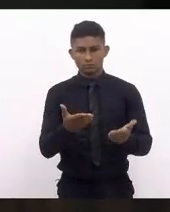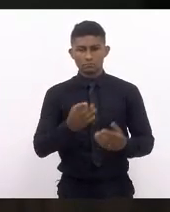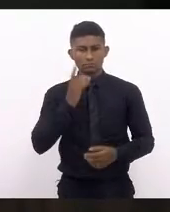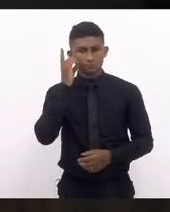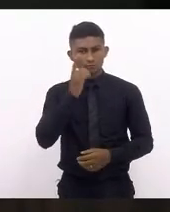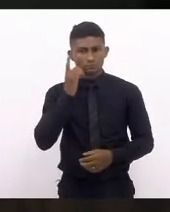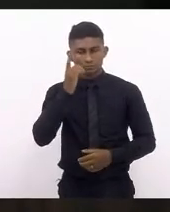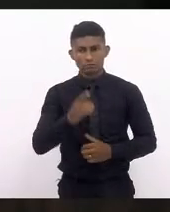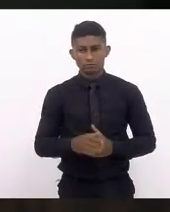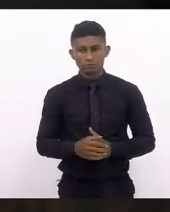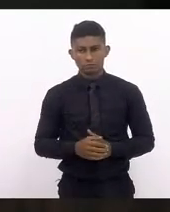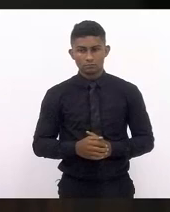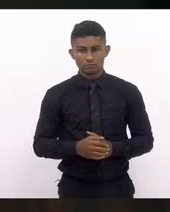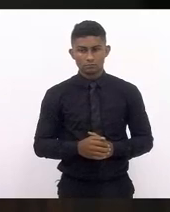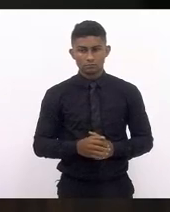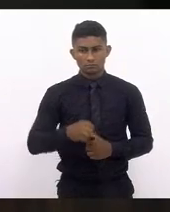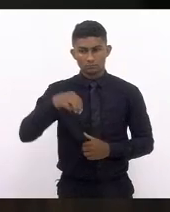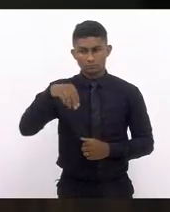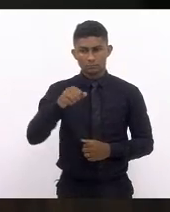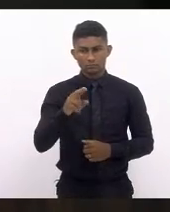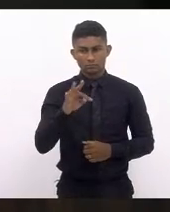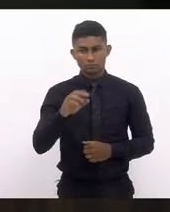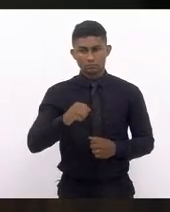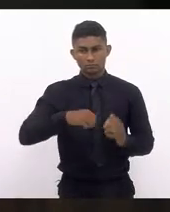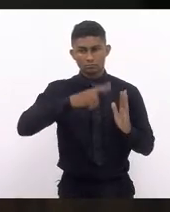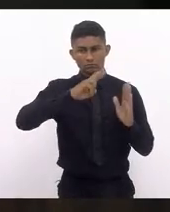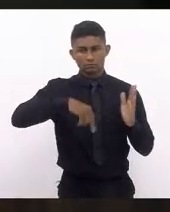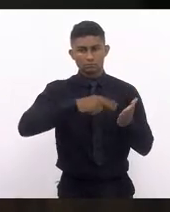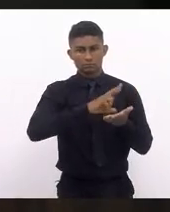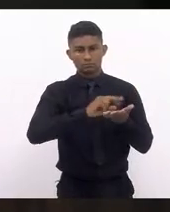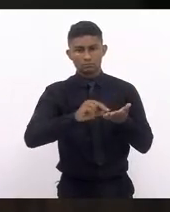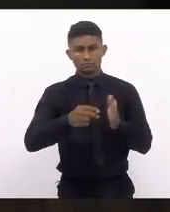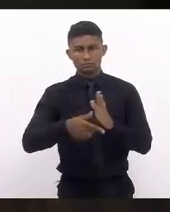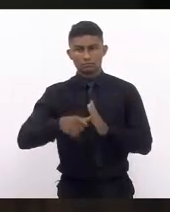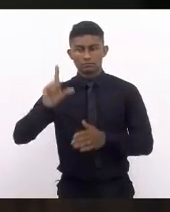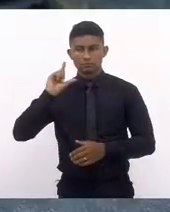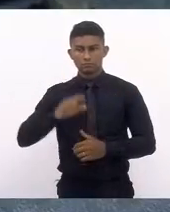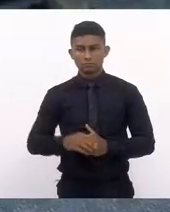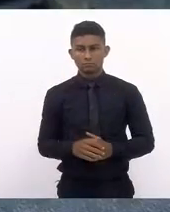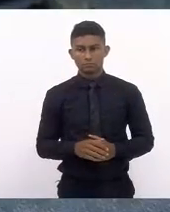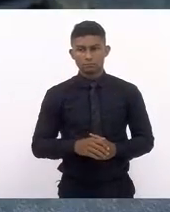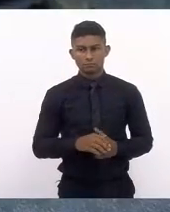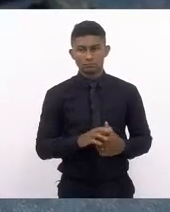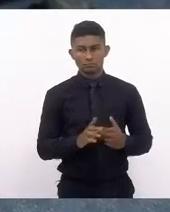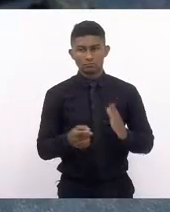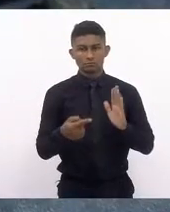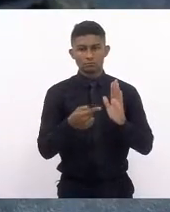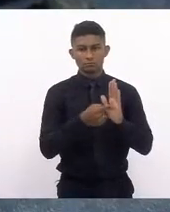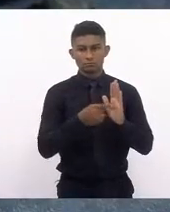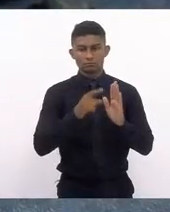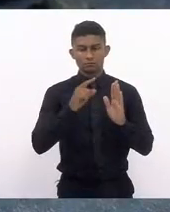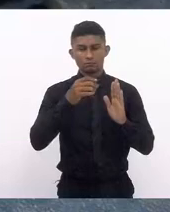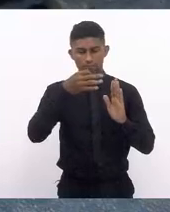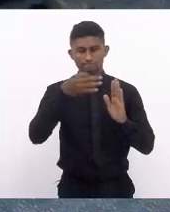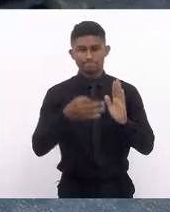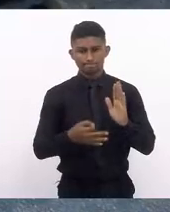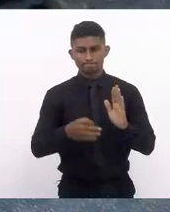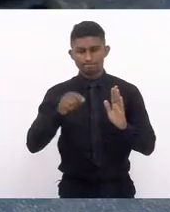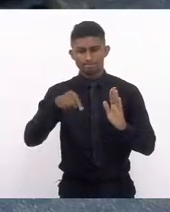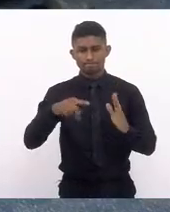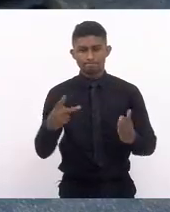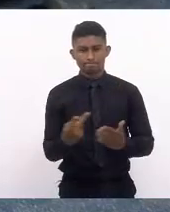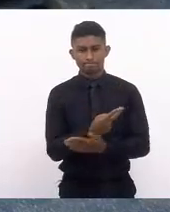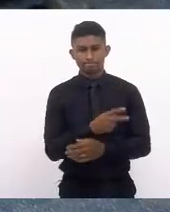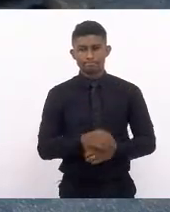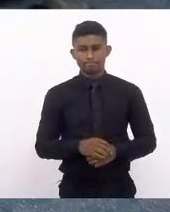deputada Martha Rocha fazer a leitura da ata da sessão anterior reflete com exatidão o ocorrido